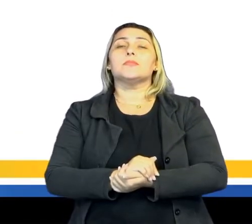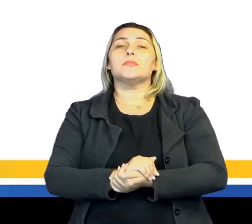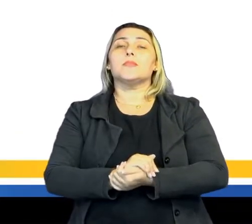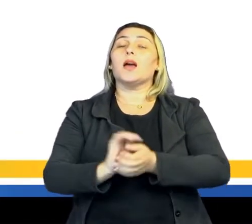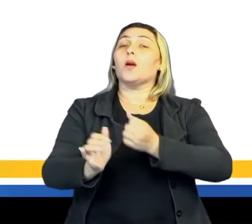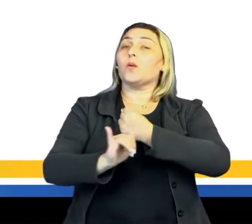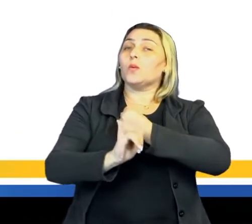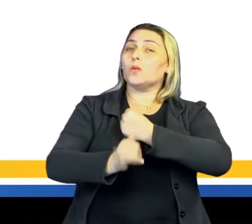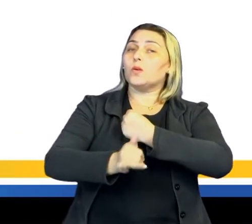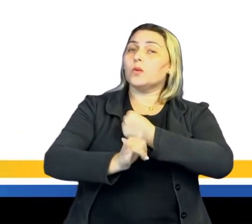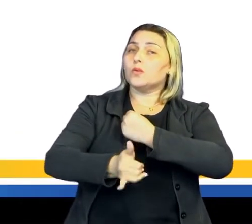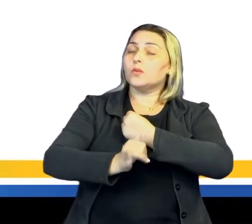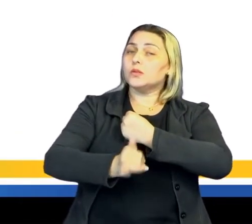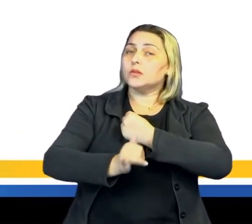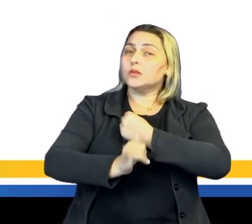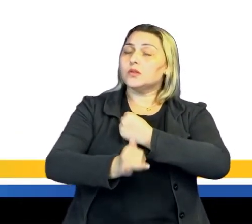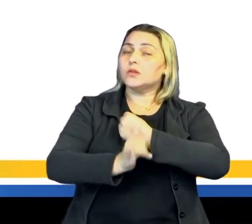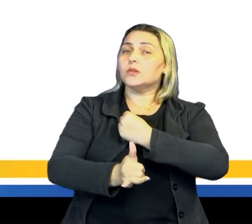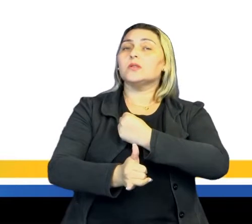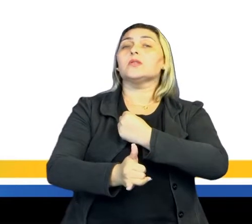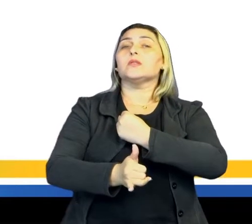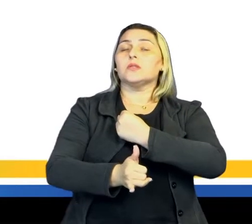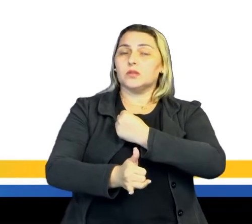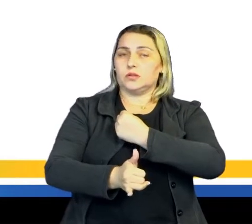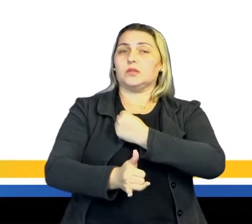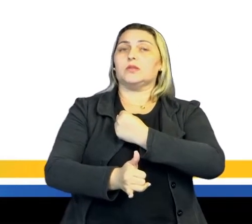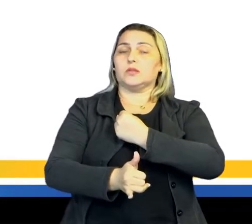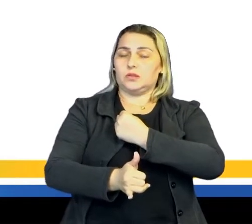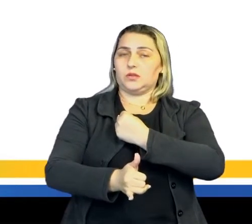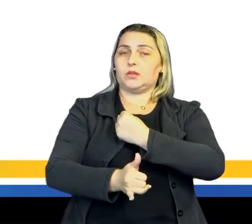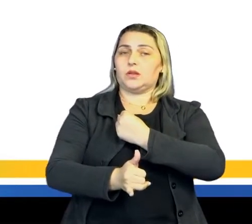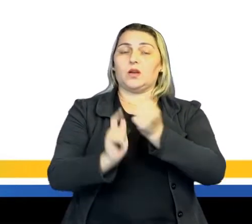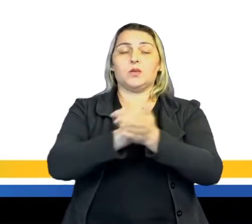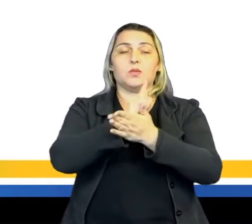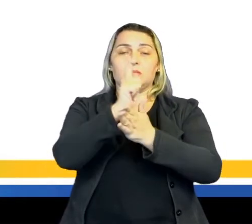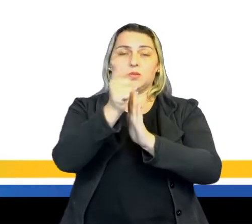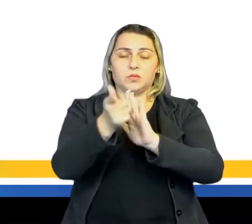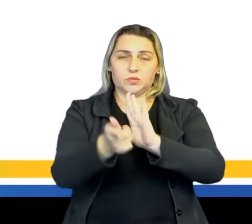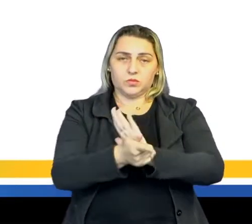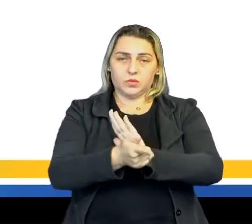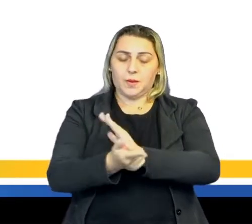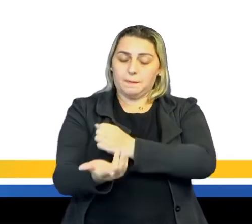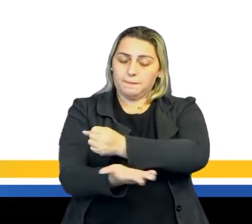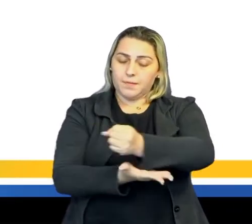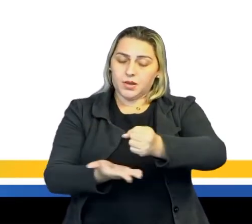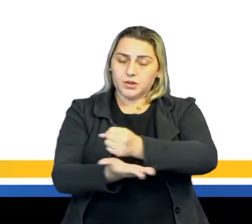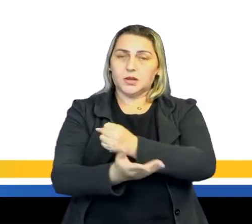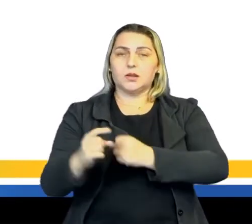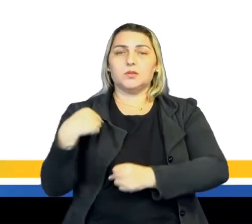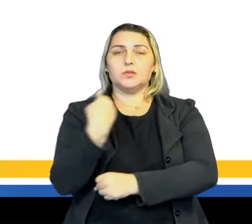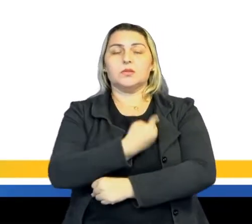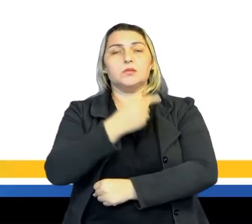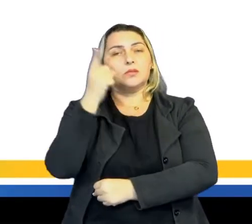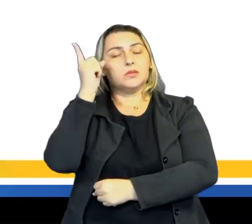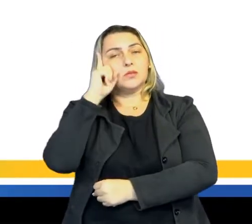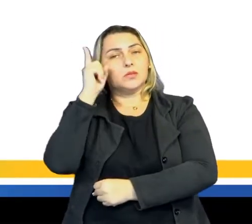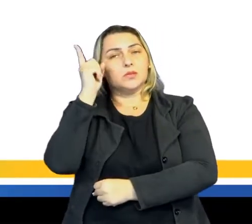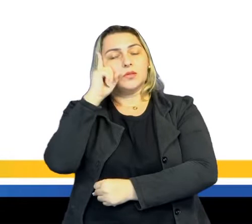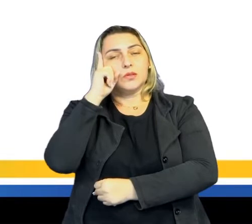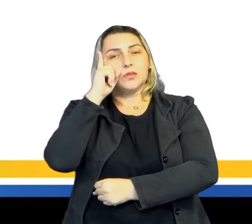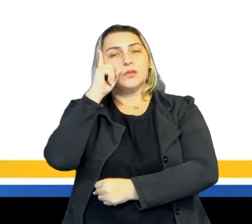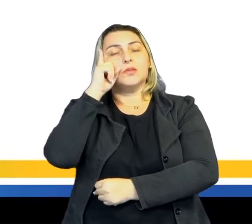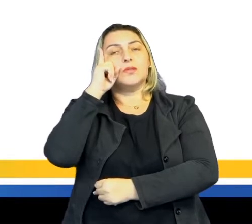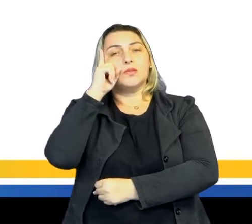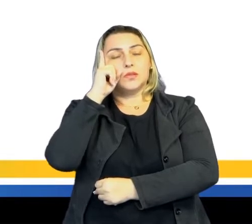Crônica, né? Ele é um tipo de gênero narrativo, né? Baseado no nosso cotidiano. Nós temos o